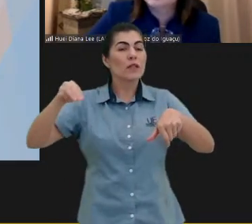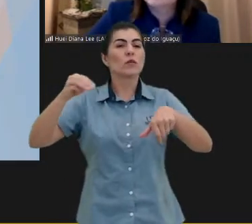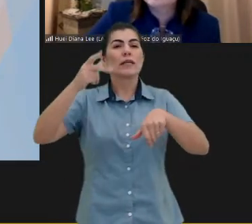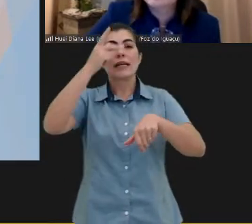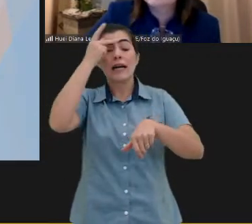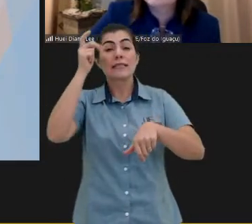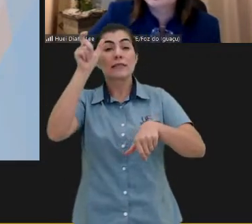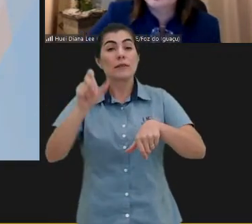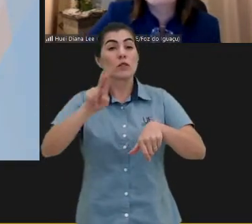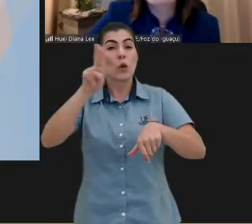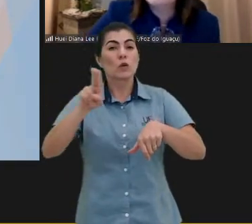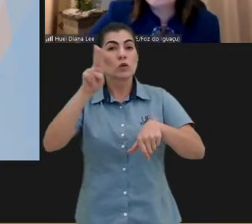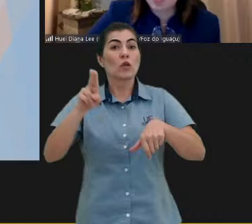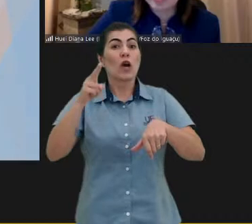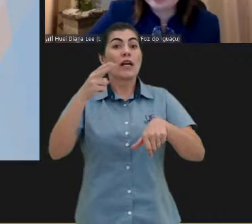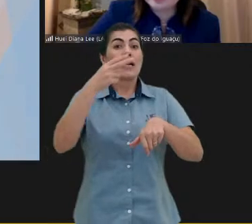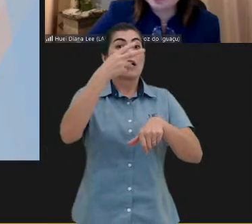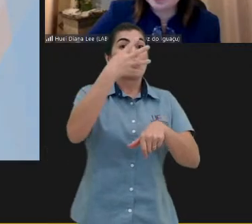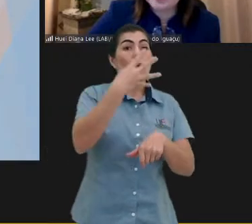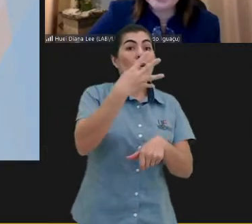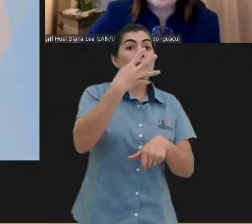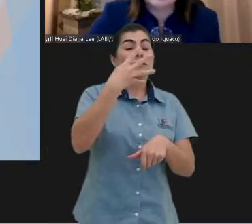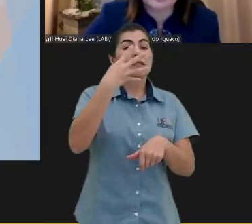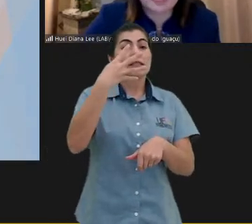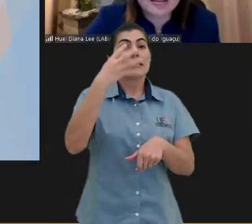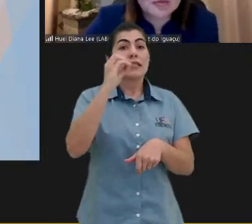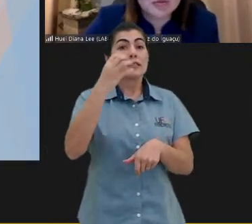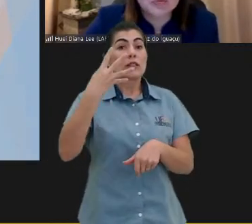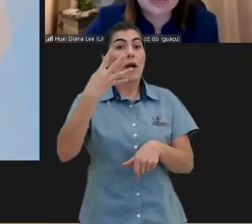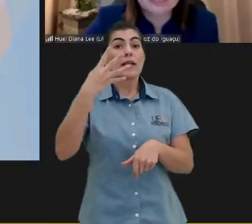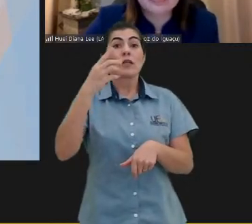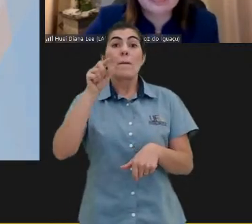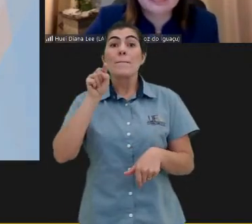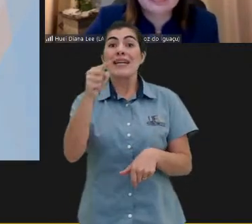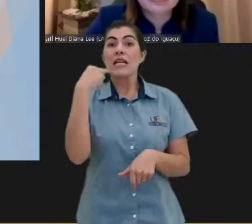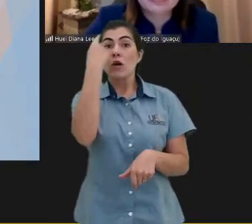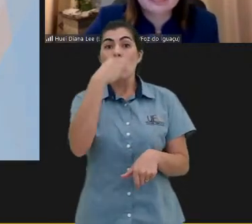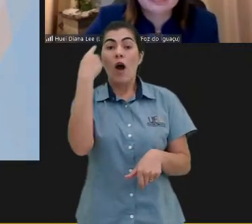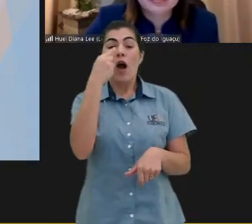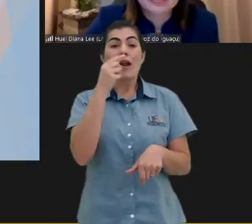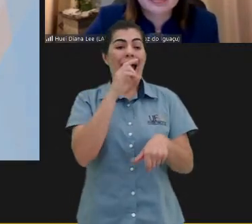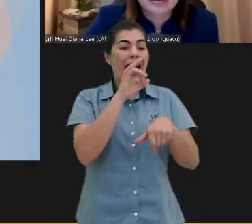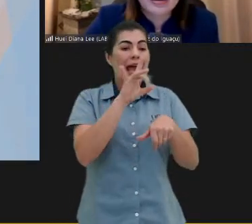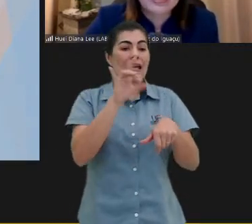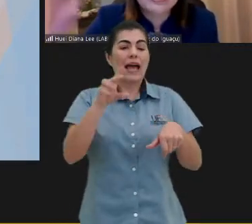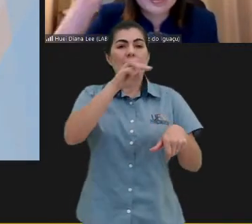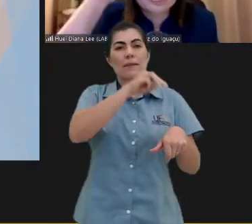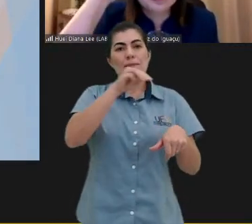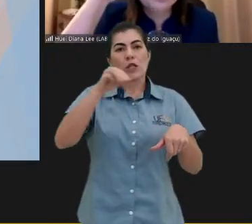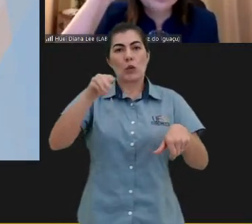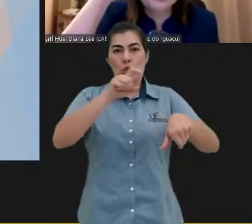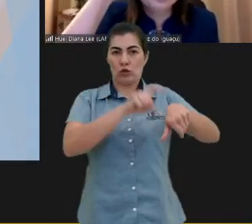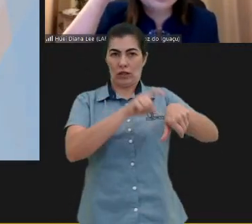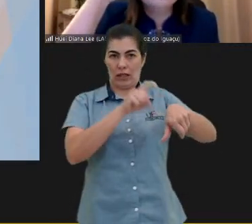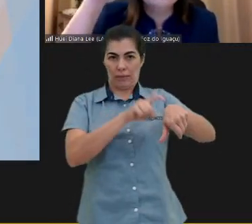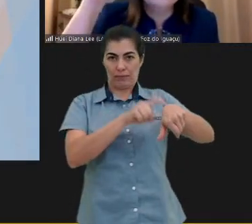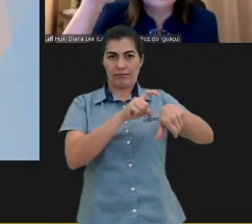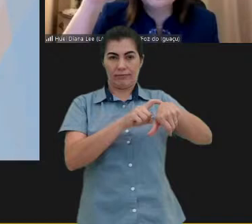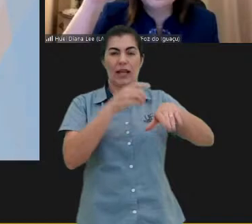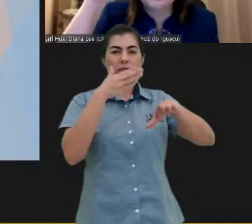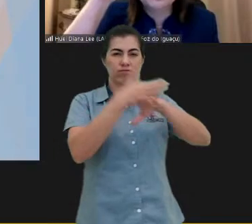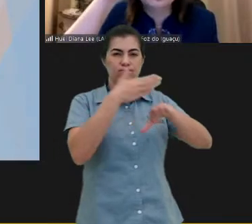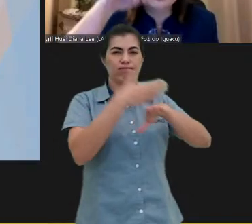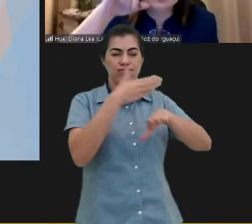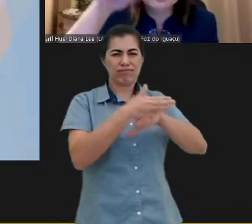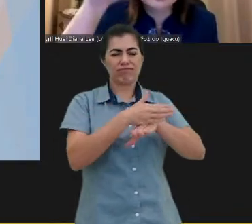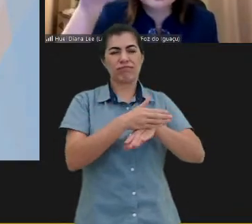fazendo 404 mil horas de streaming a cada minuto. É até difícil de entender, não é?